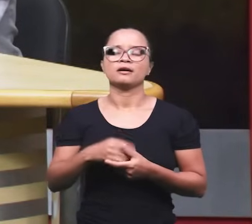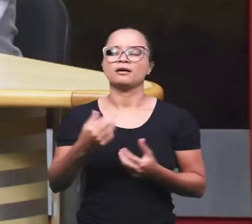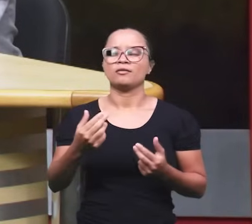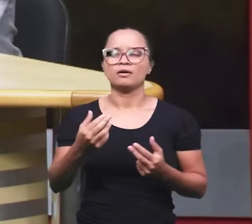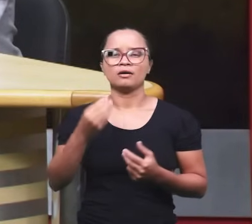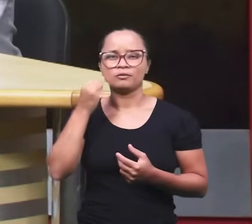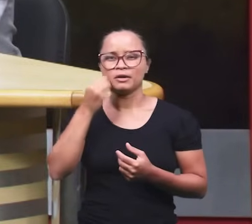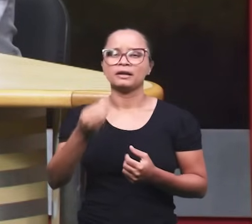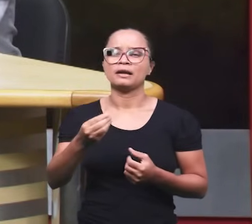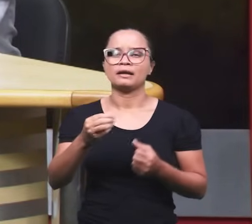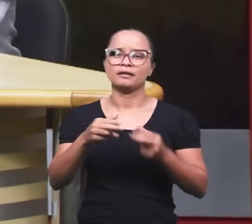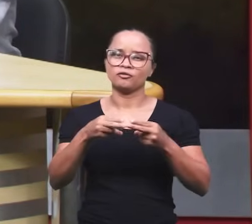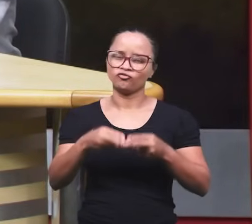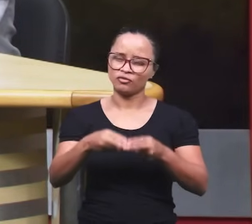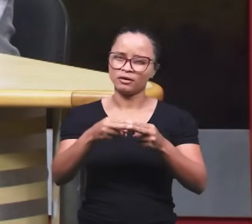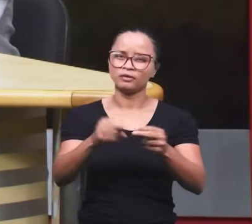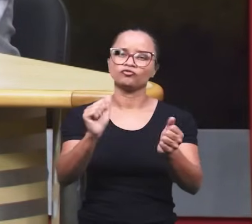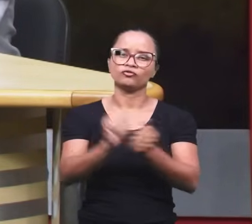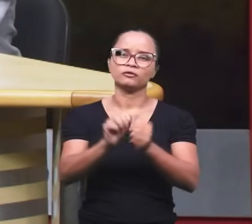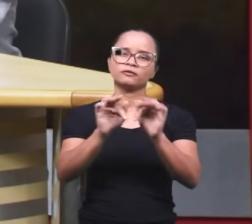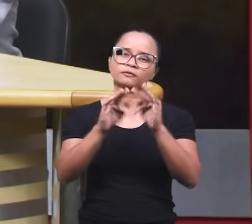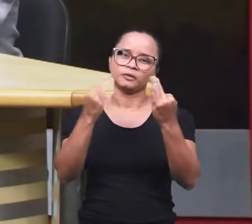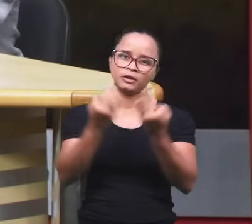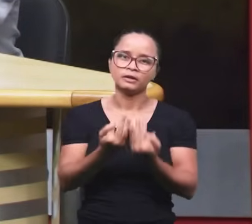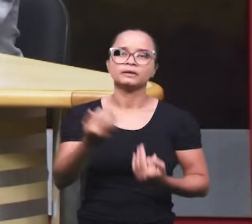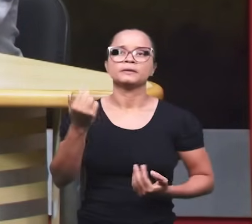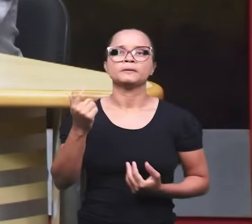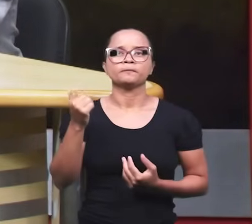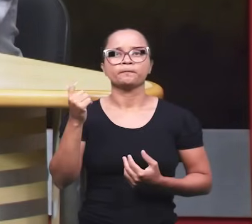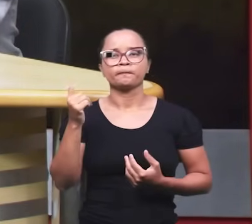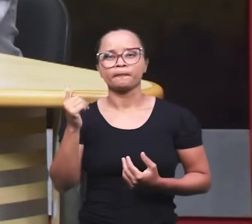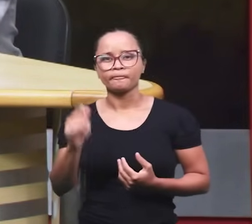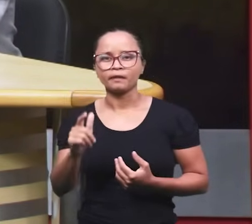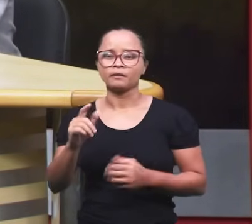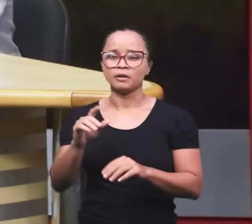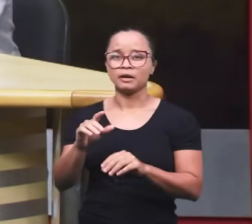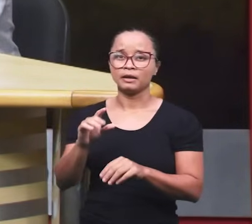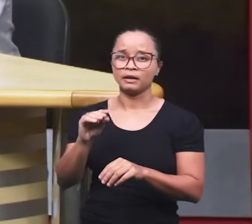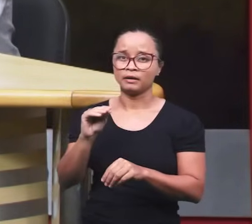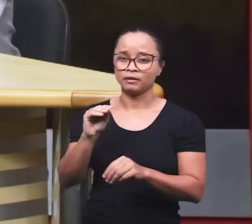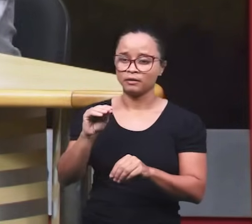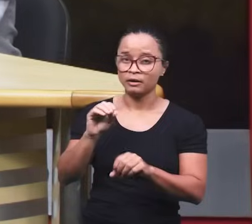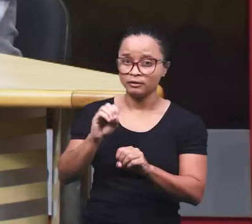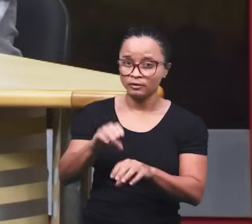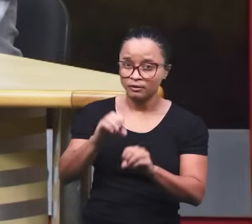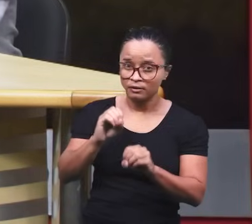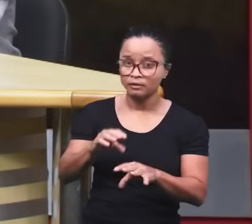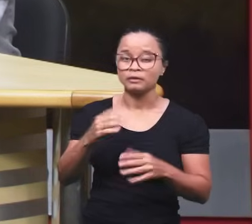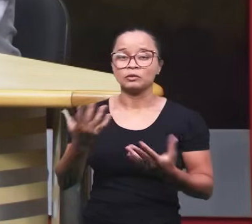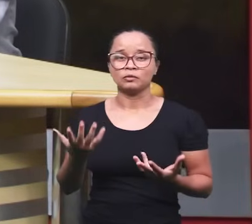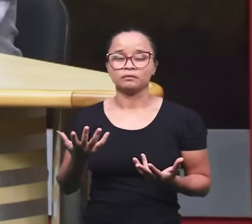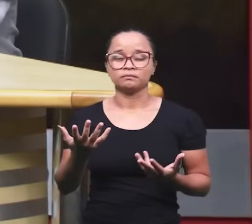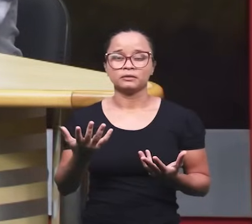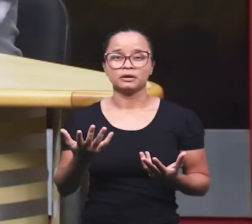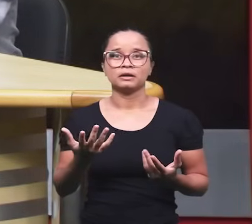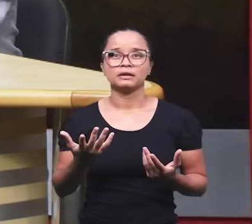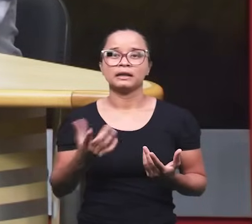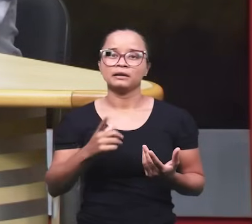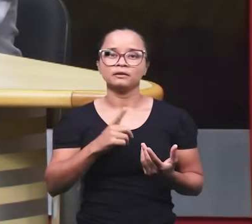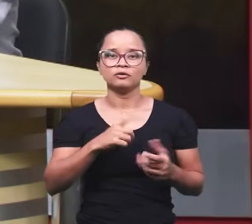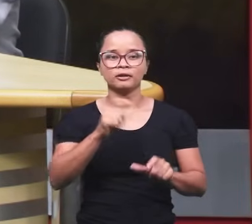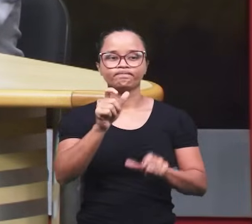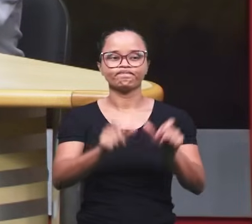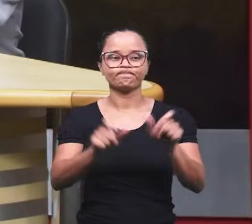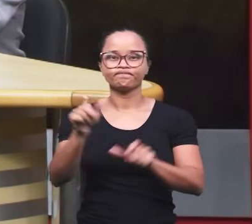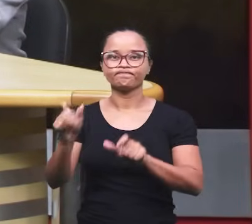Noé né com a sua família mais uma vez né Eh a a criação antes disso enfim eh a